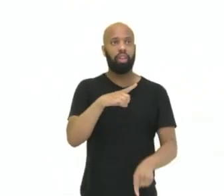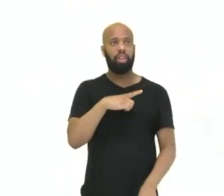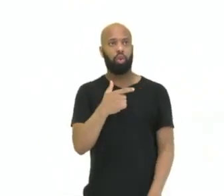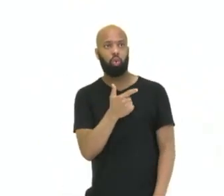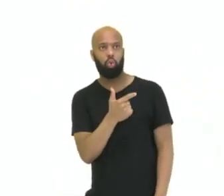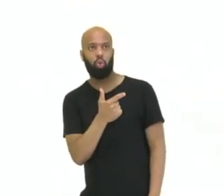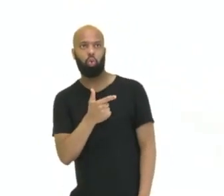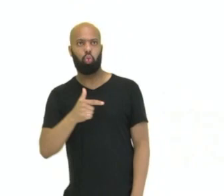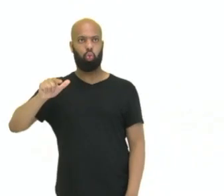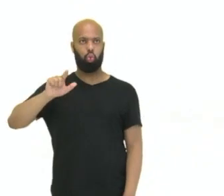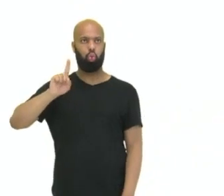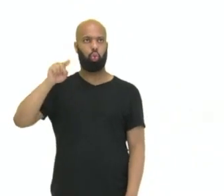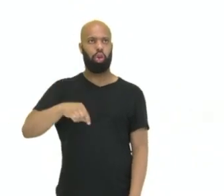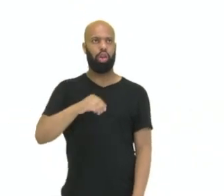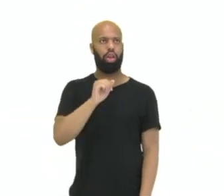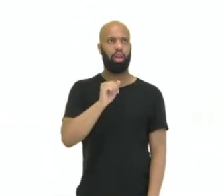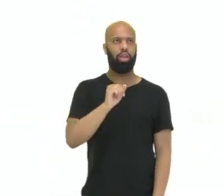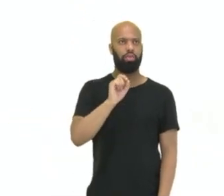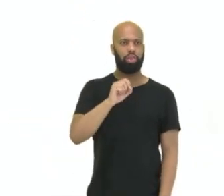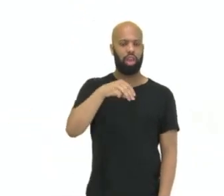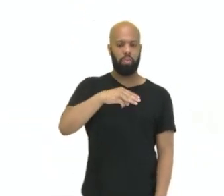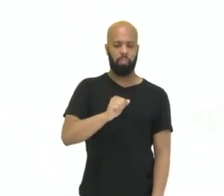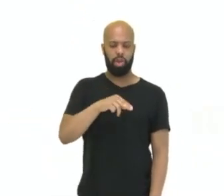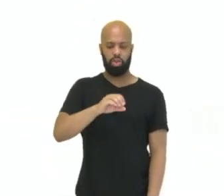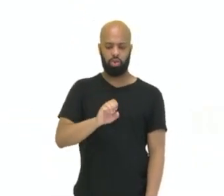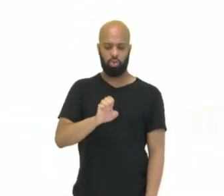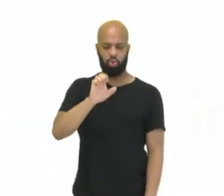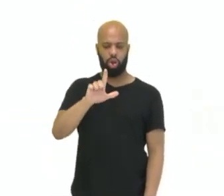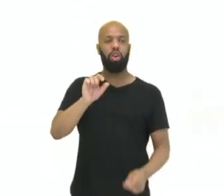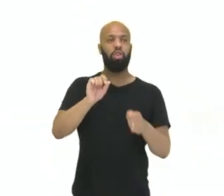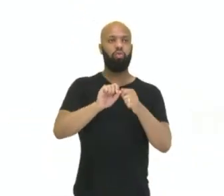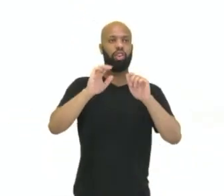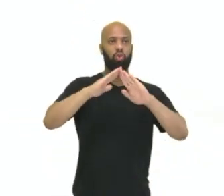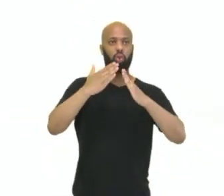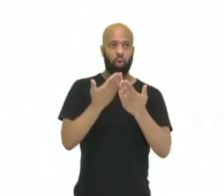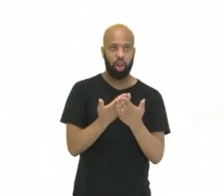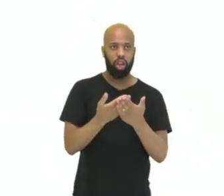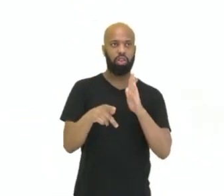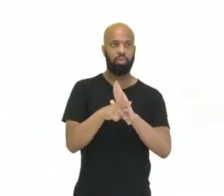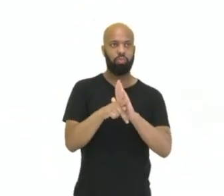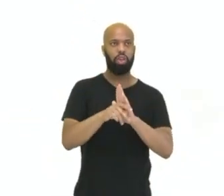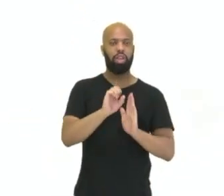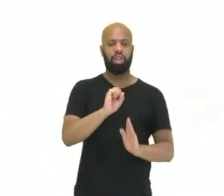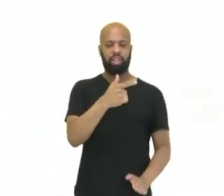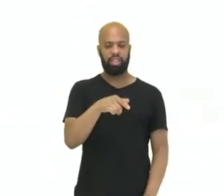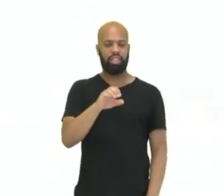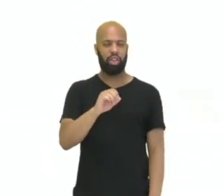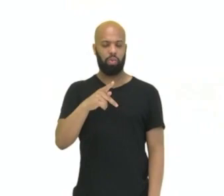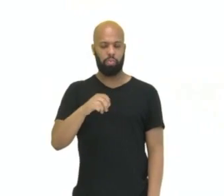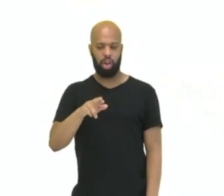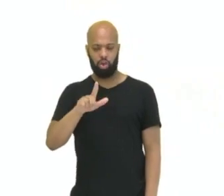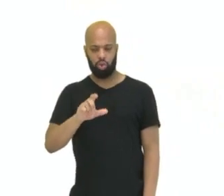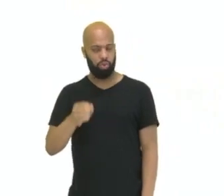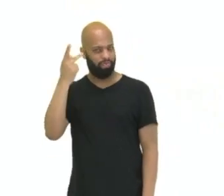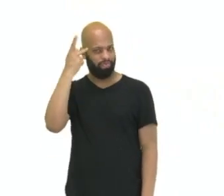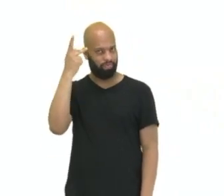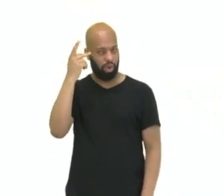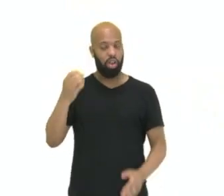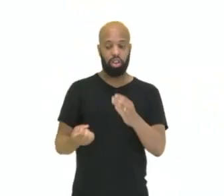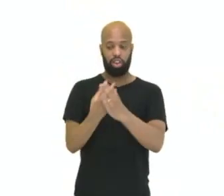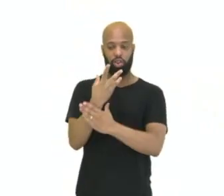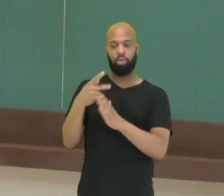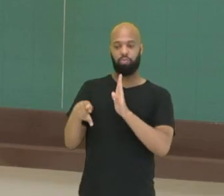indígenas, o Colégio de São Paulo, que deu origem à cidade de São Paulo e ao avanço da ocupação para o